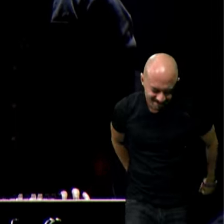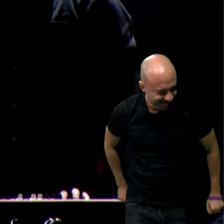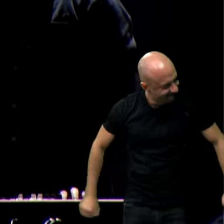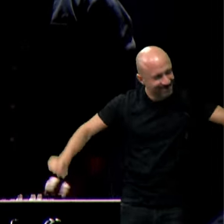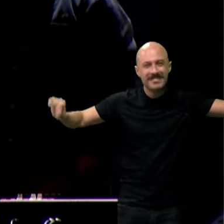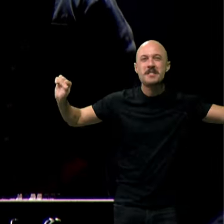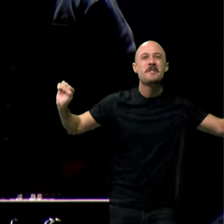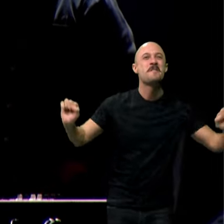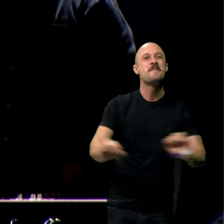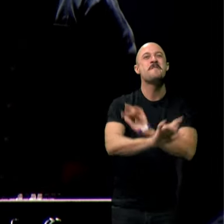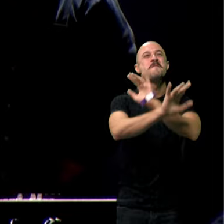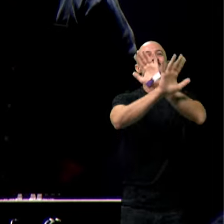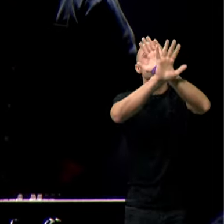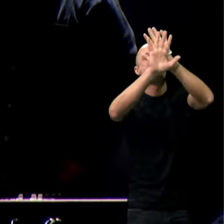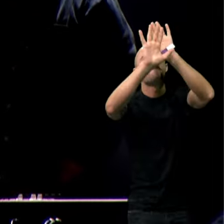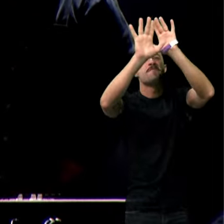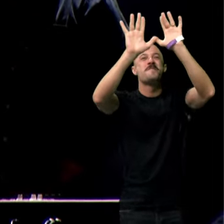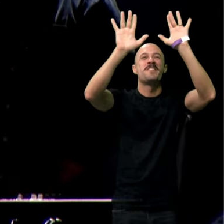seja